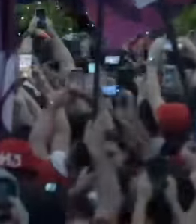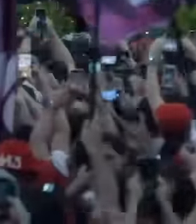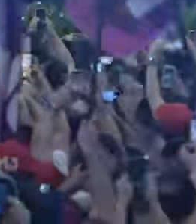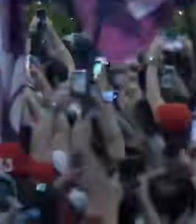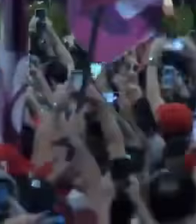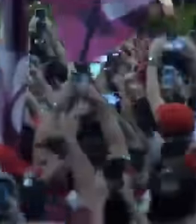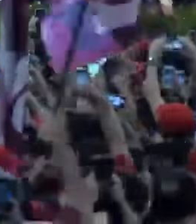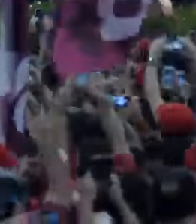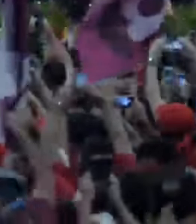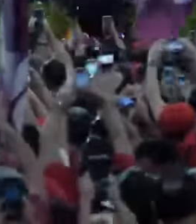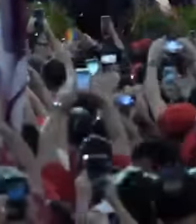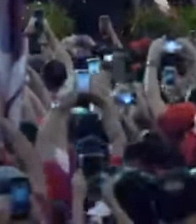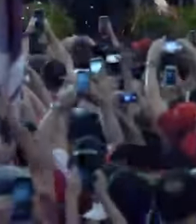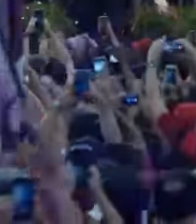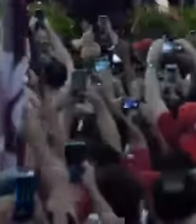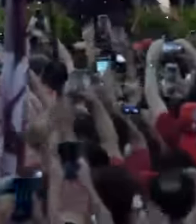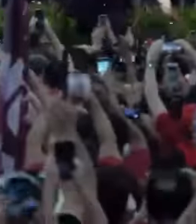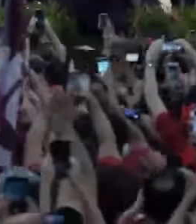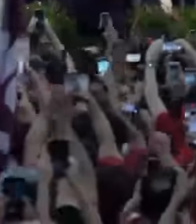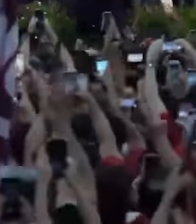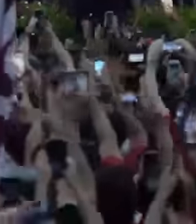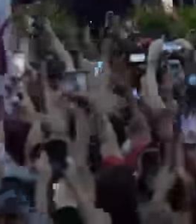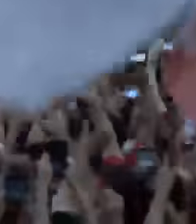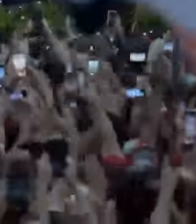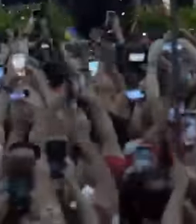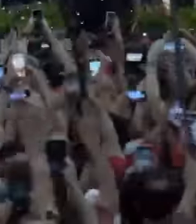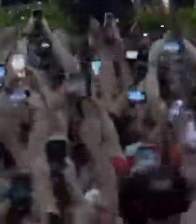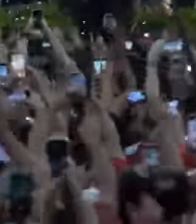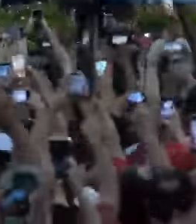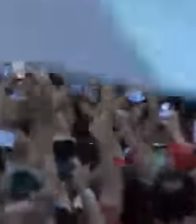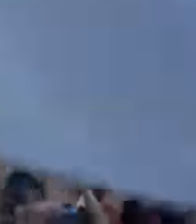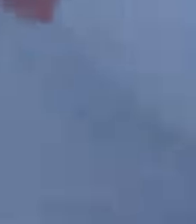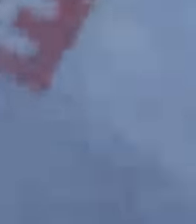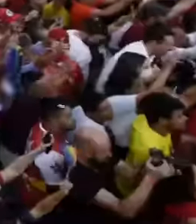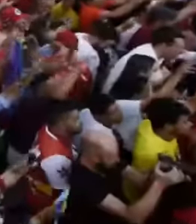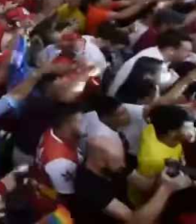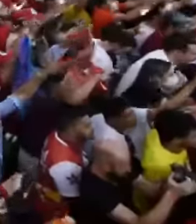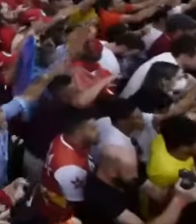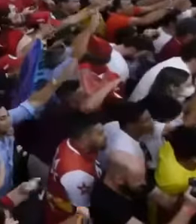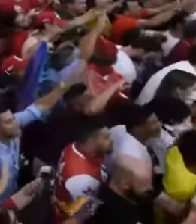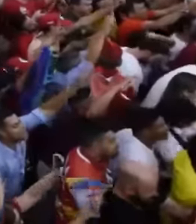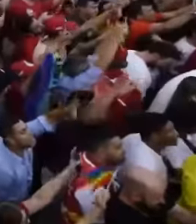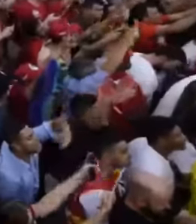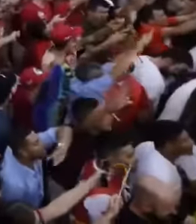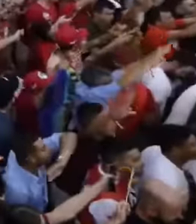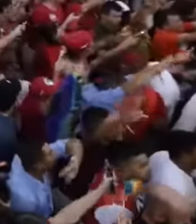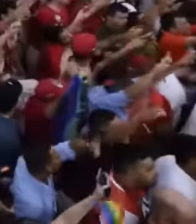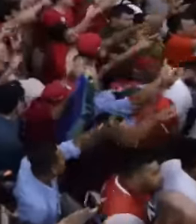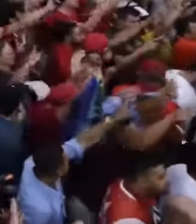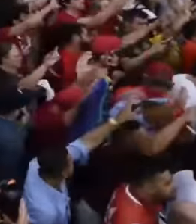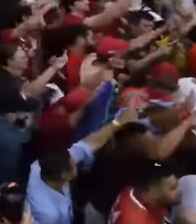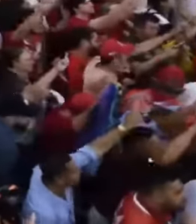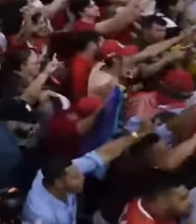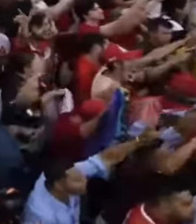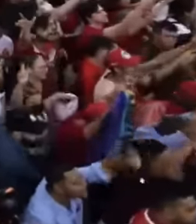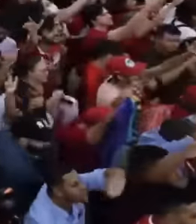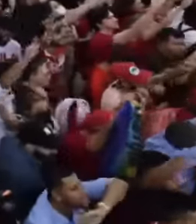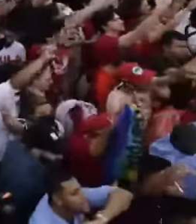feliz. Vamos cantar todo mundo junto! Lula lá, brilha nossa estrela. Lula